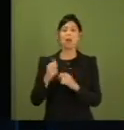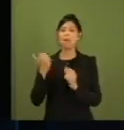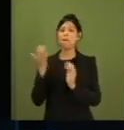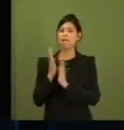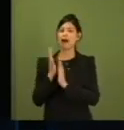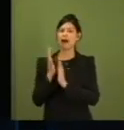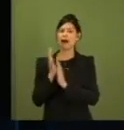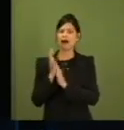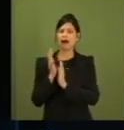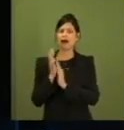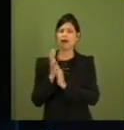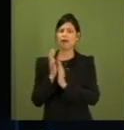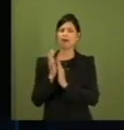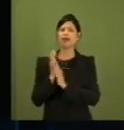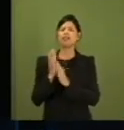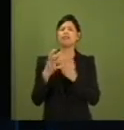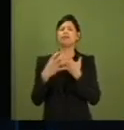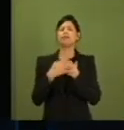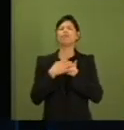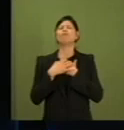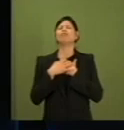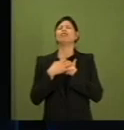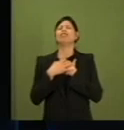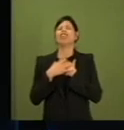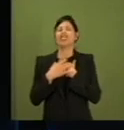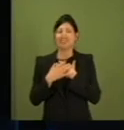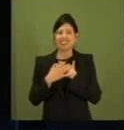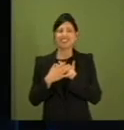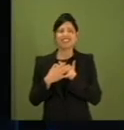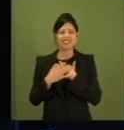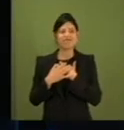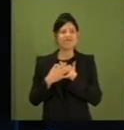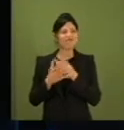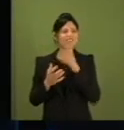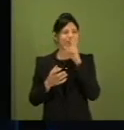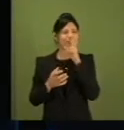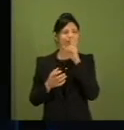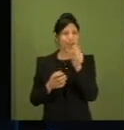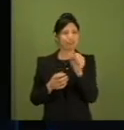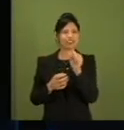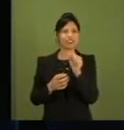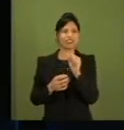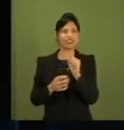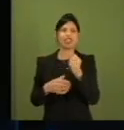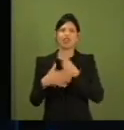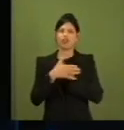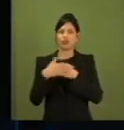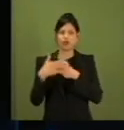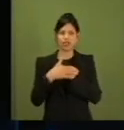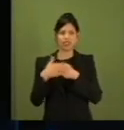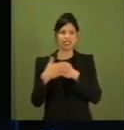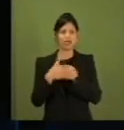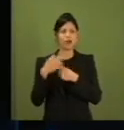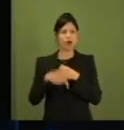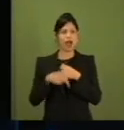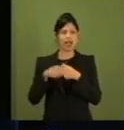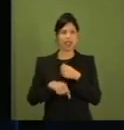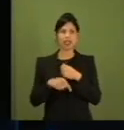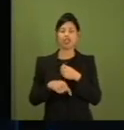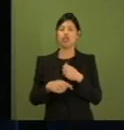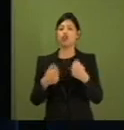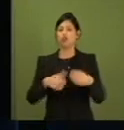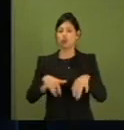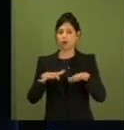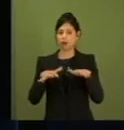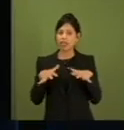aquela solidariedade que eu senti, Marcos e meu querido veneziano, aqui no plenário, marcou, e todos que